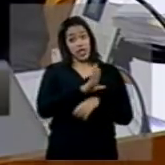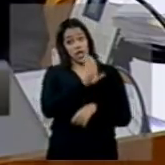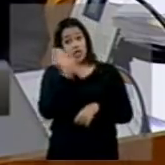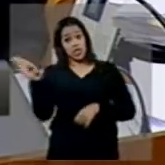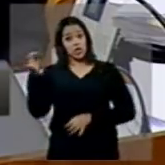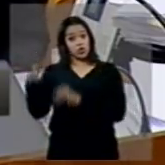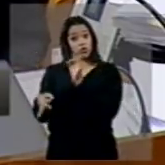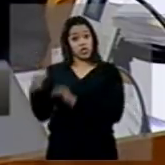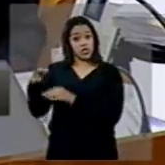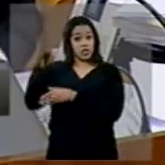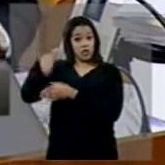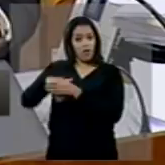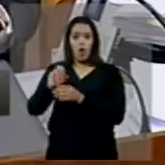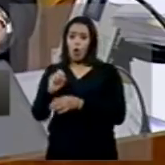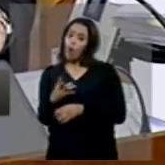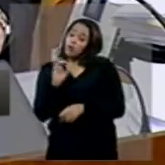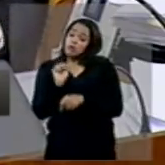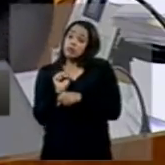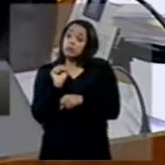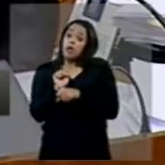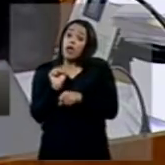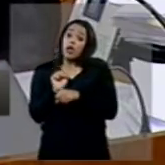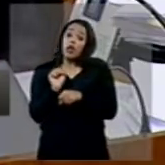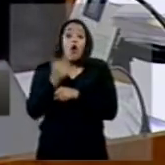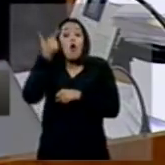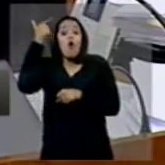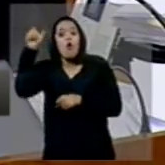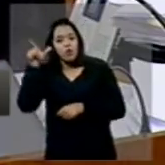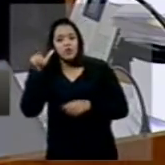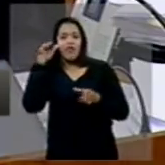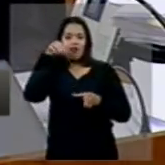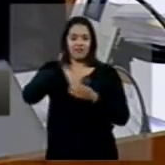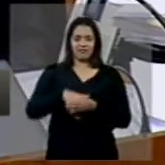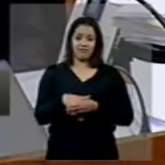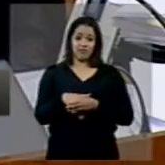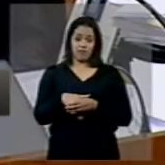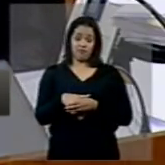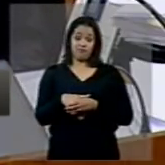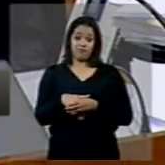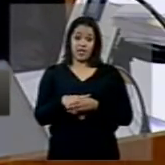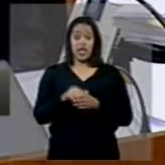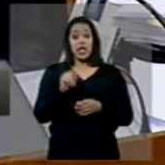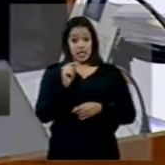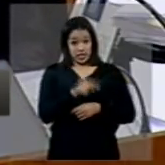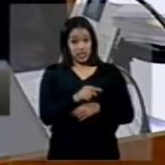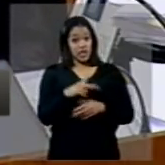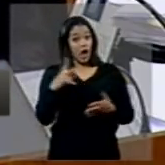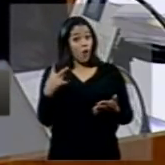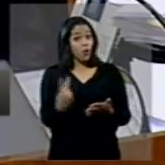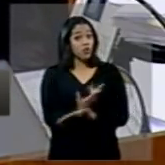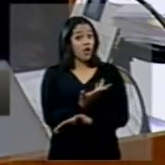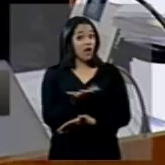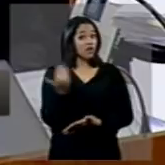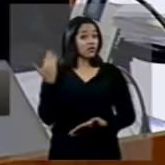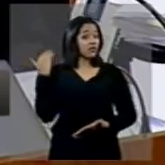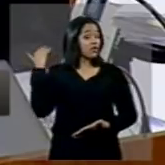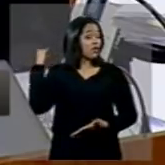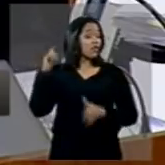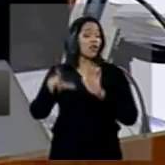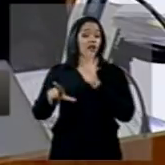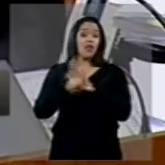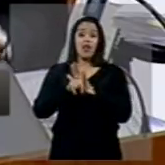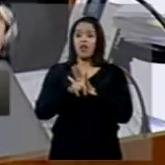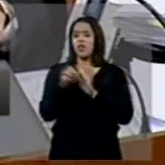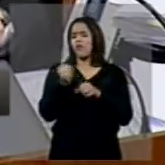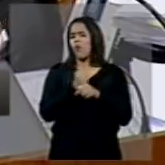Eleitoral, ou aguarda a próxima eleição. E isso ocorre desde a edição da lei em